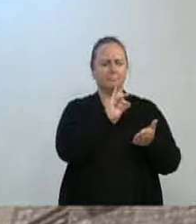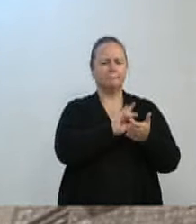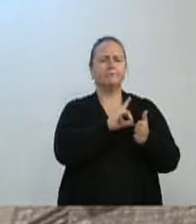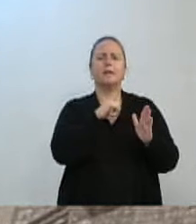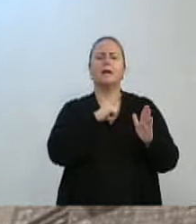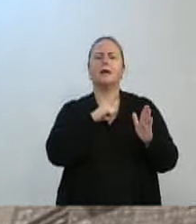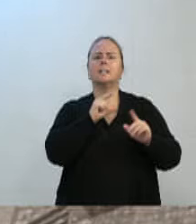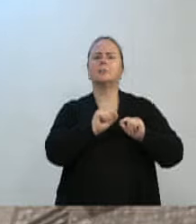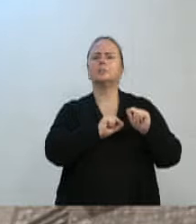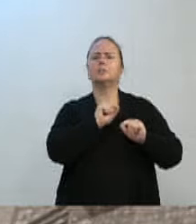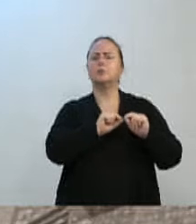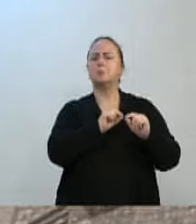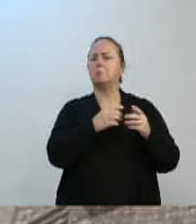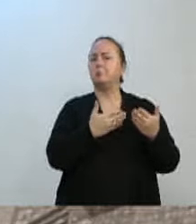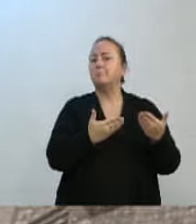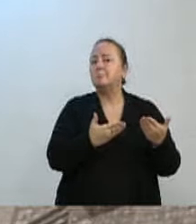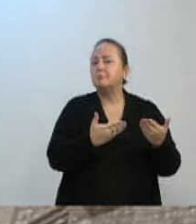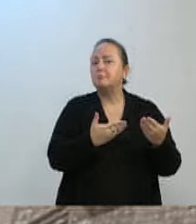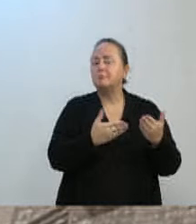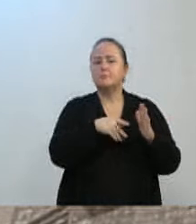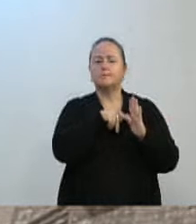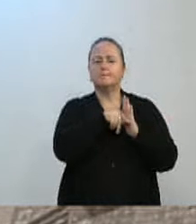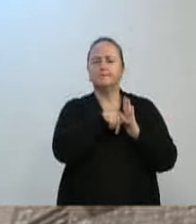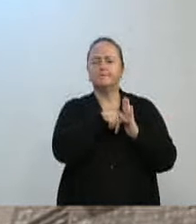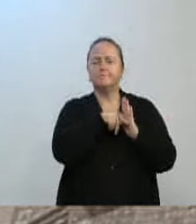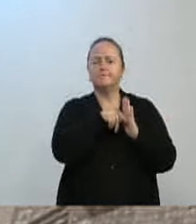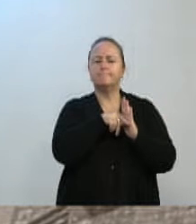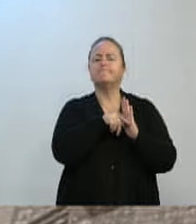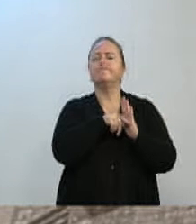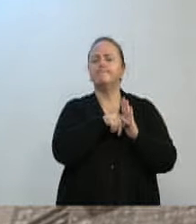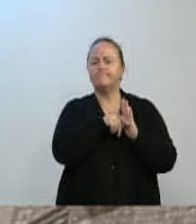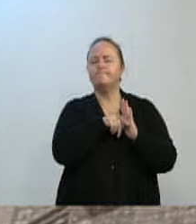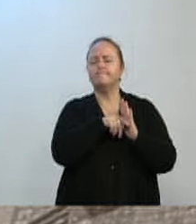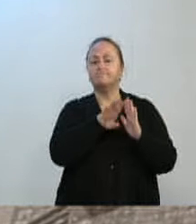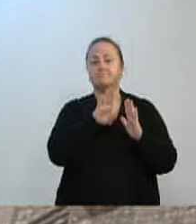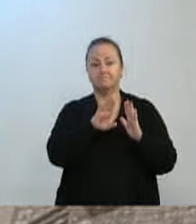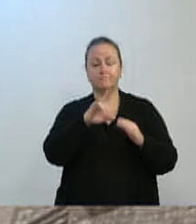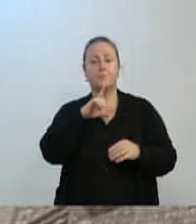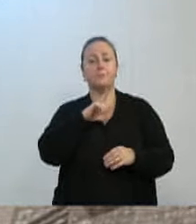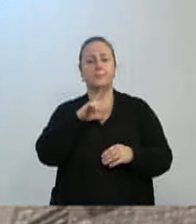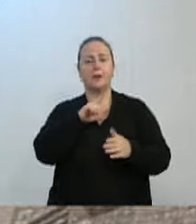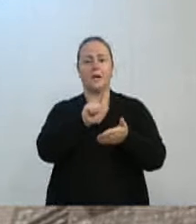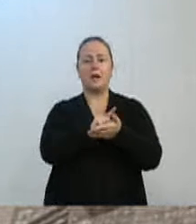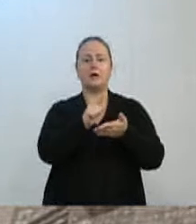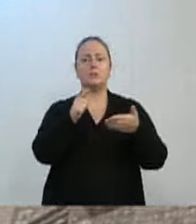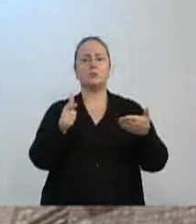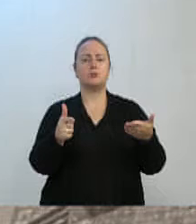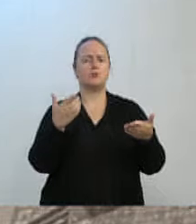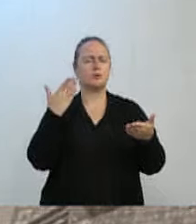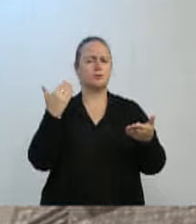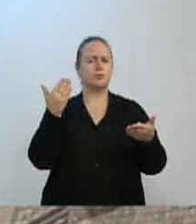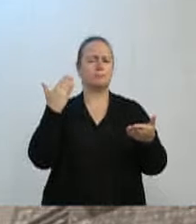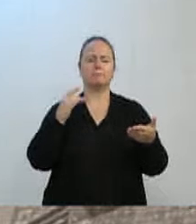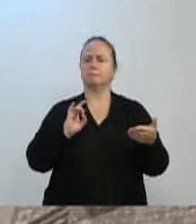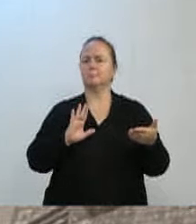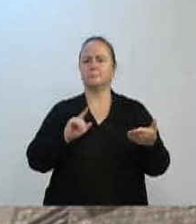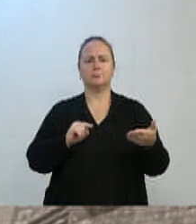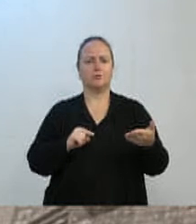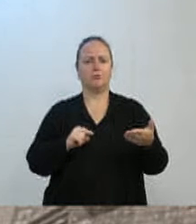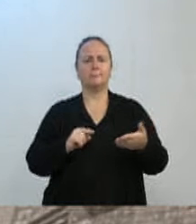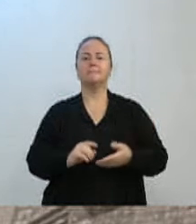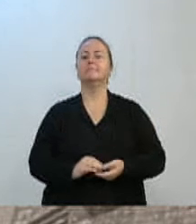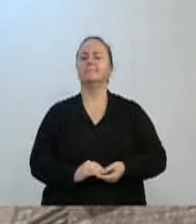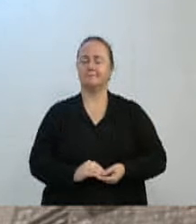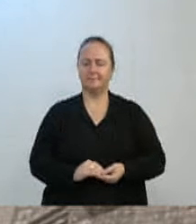tínhamos como fonte de pesquisa? Foram os jornais de época. Então,